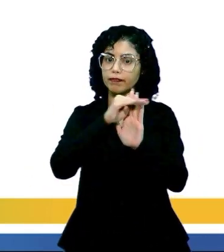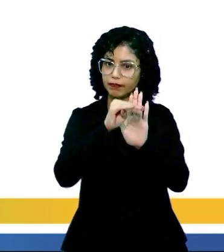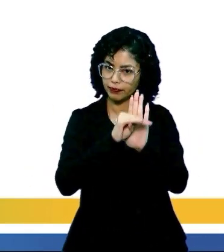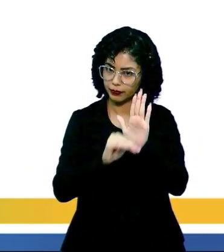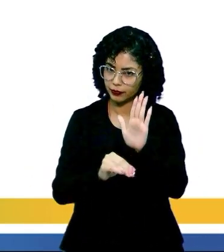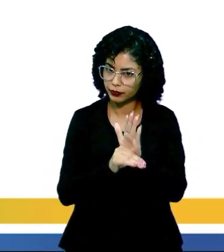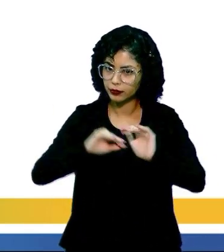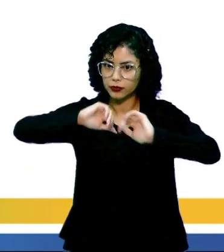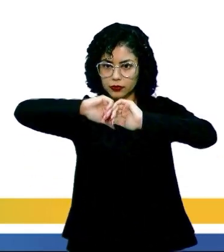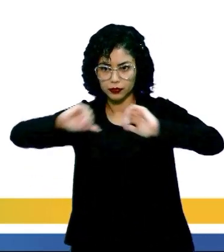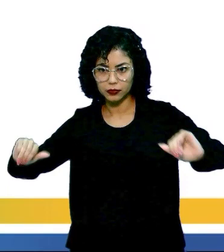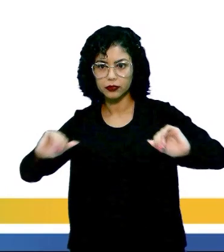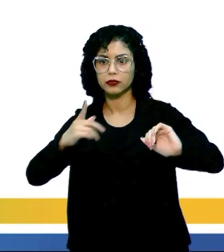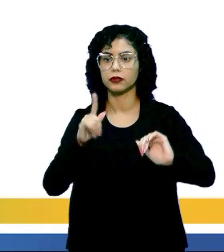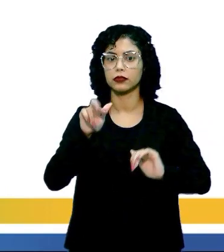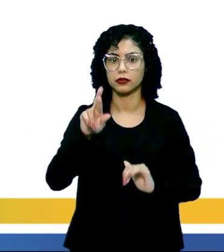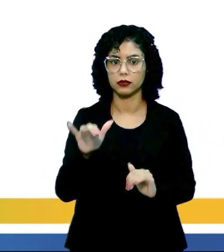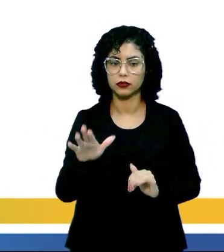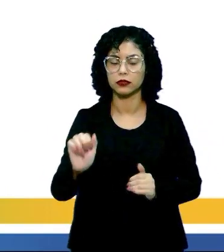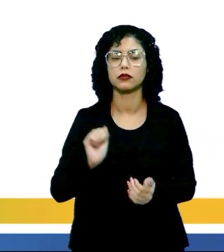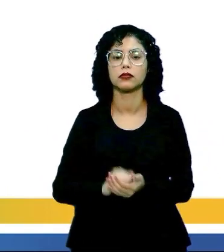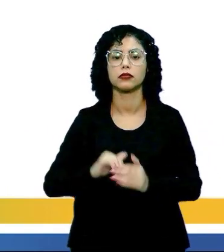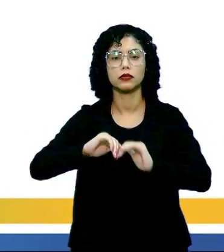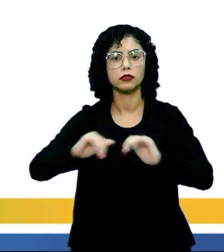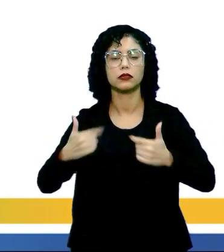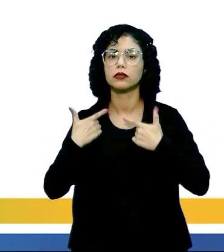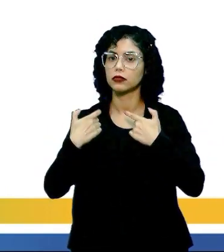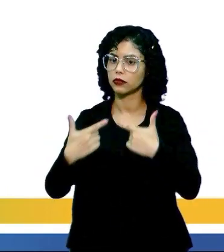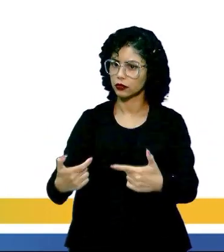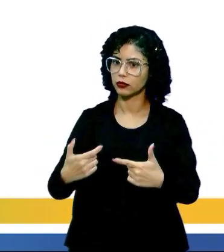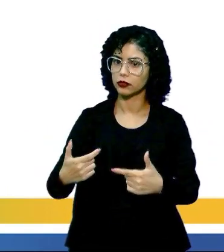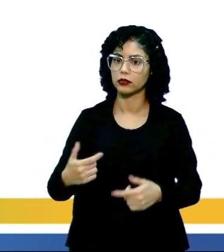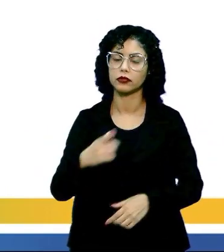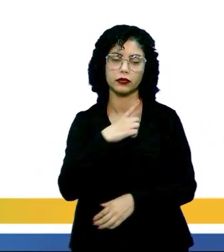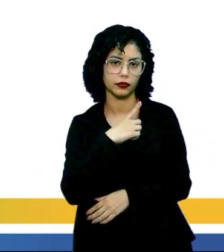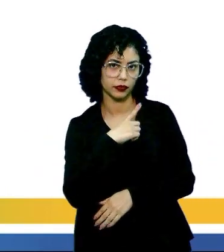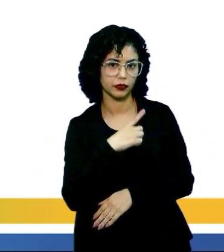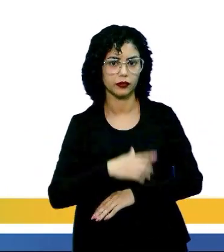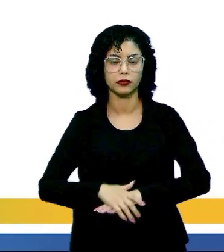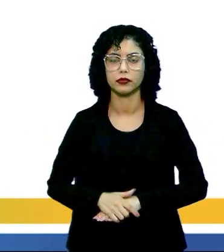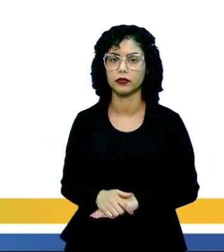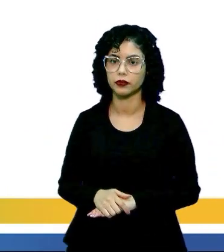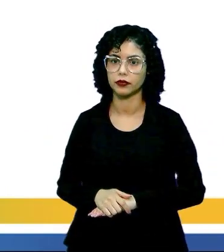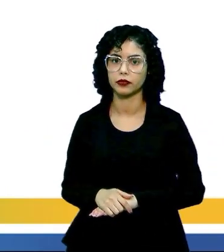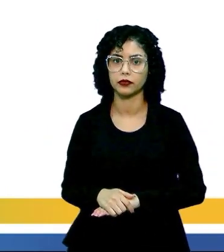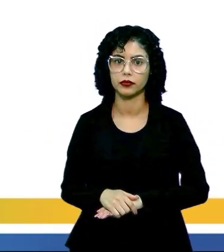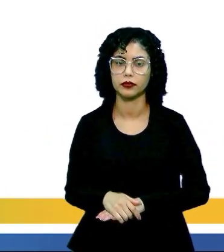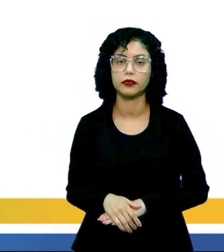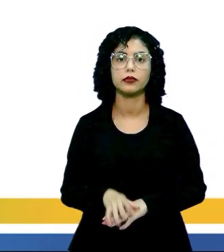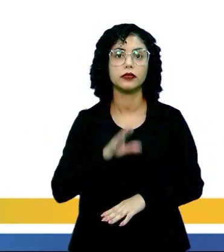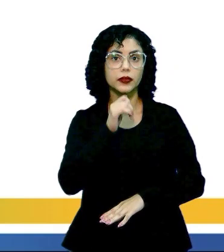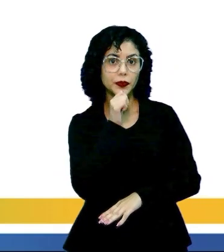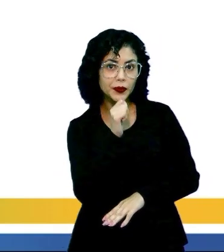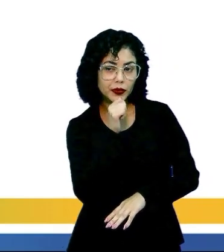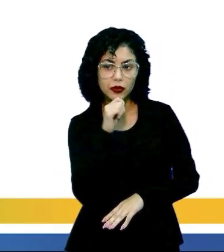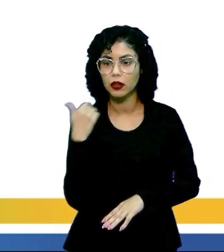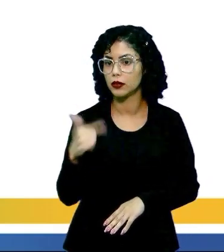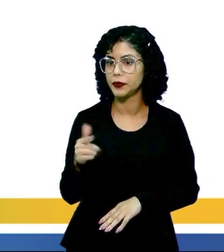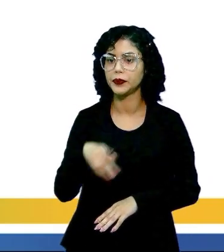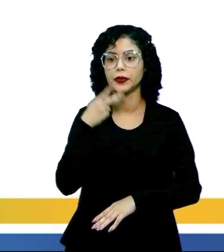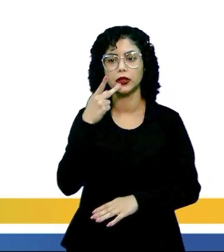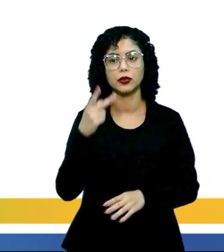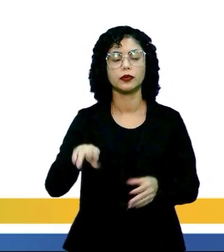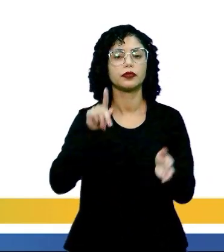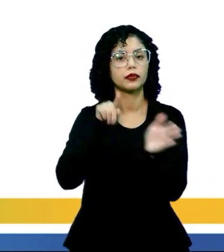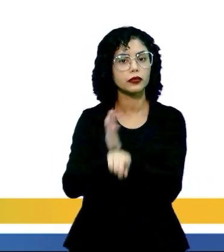e estabelecer os critérios da divisão de pilhaçagem obtida na guerra. Né? Ainda nós não falamos